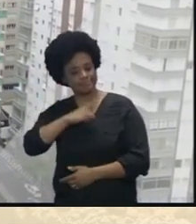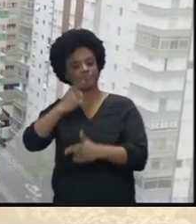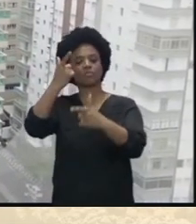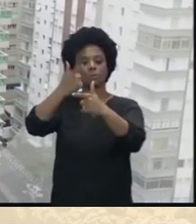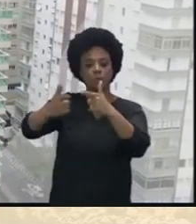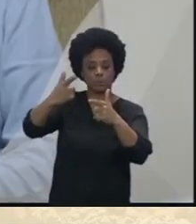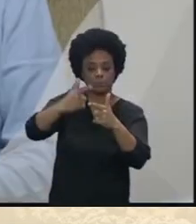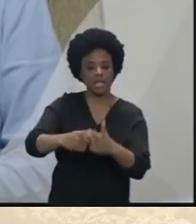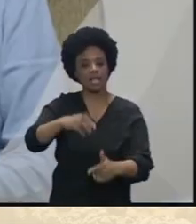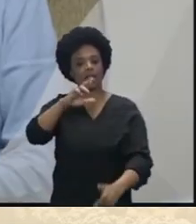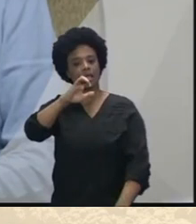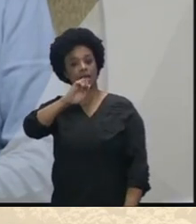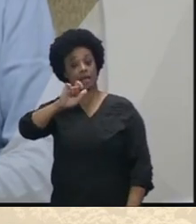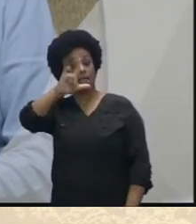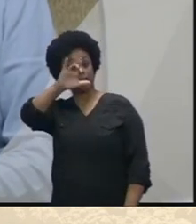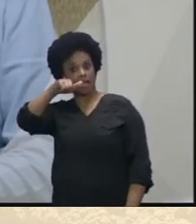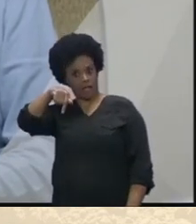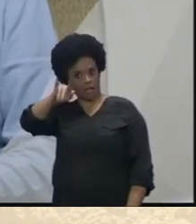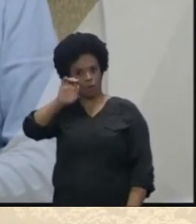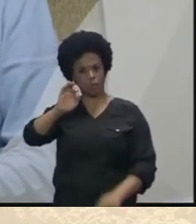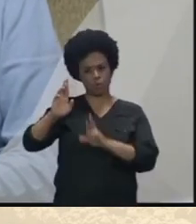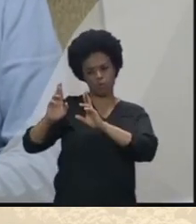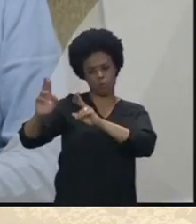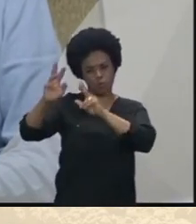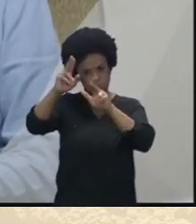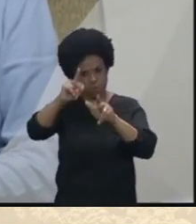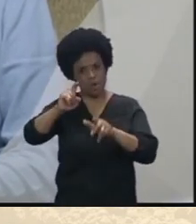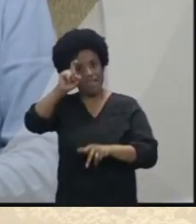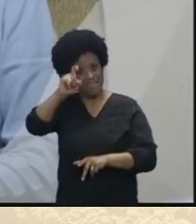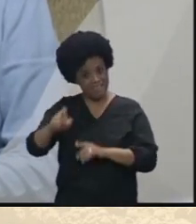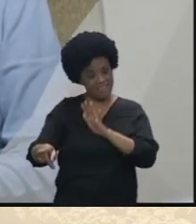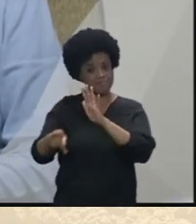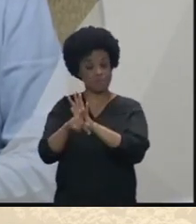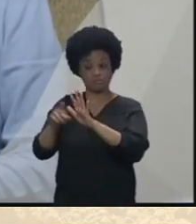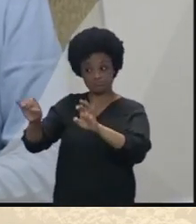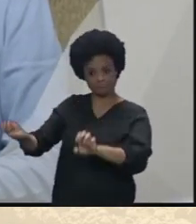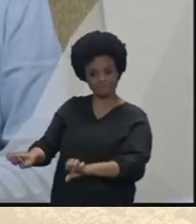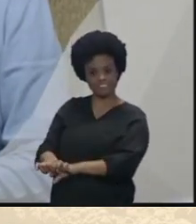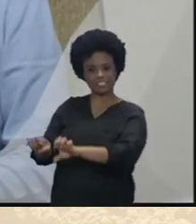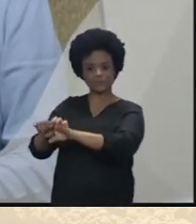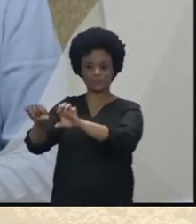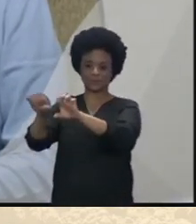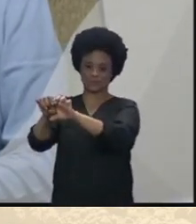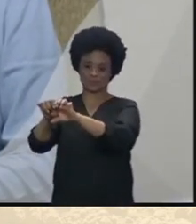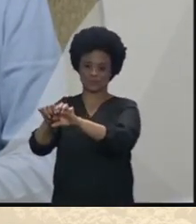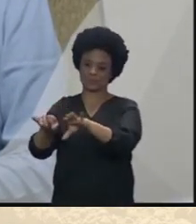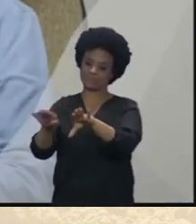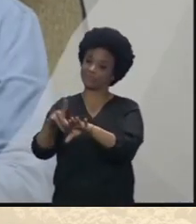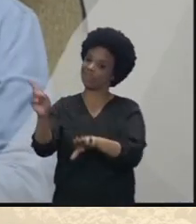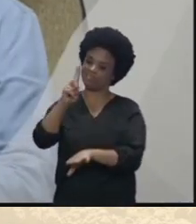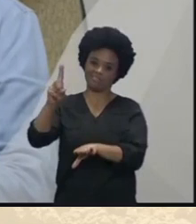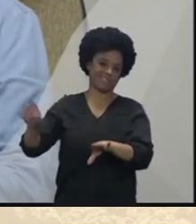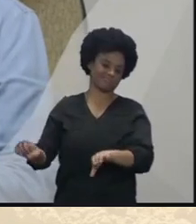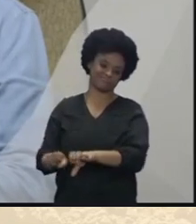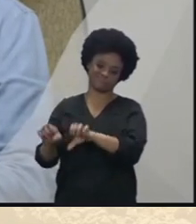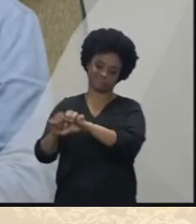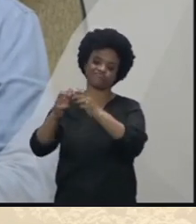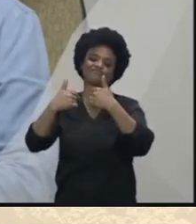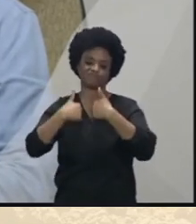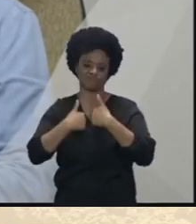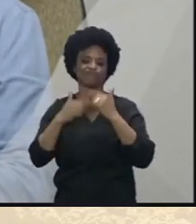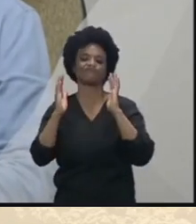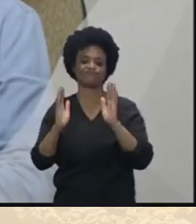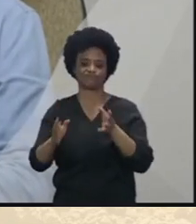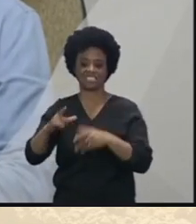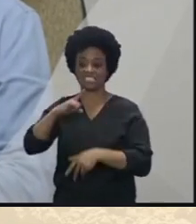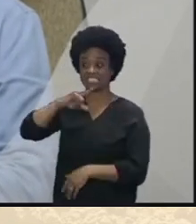pelos recalques diferenciais. São as patologias estruturais e as patologias não estruturais. Eu já tive